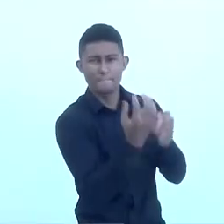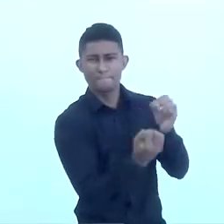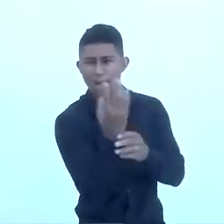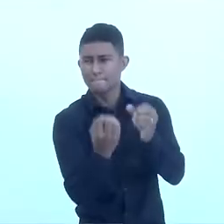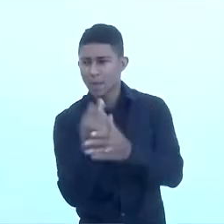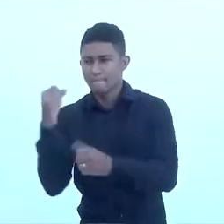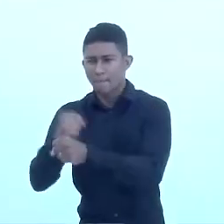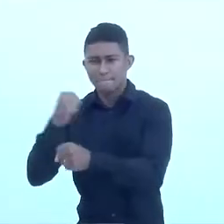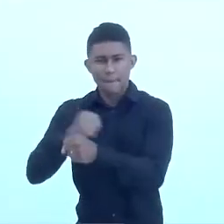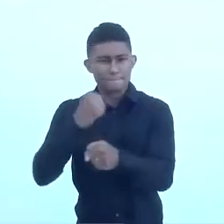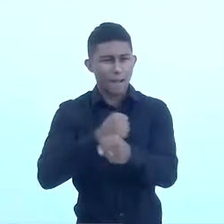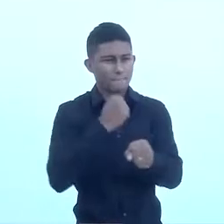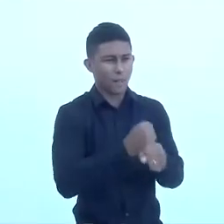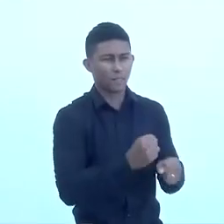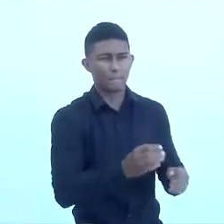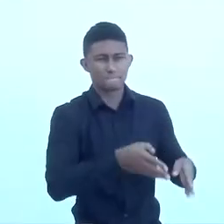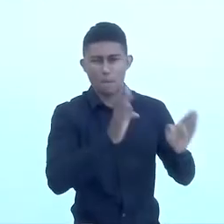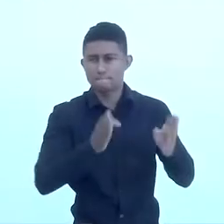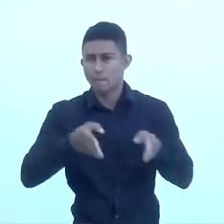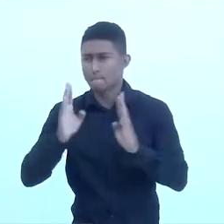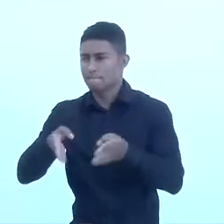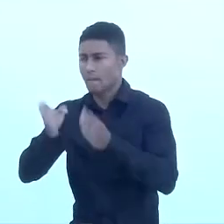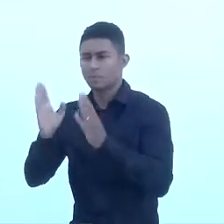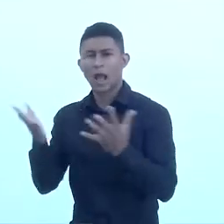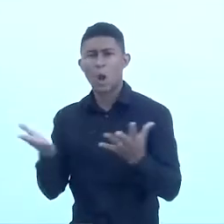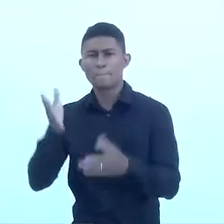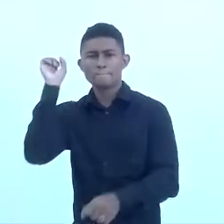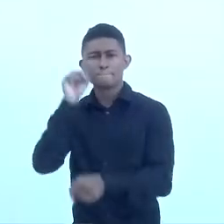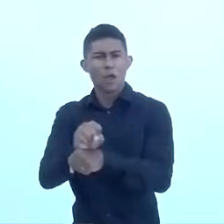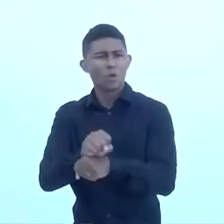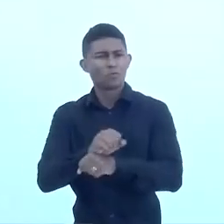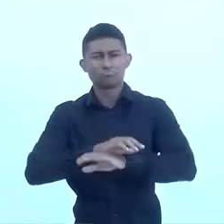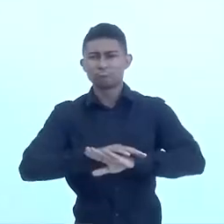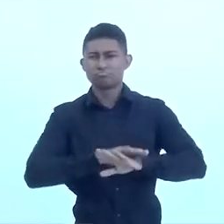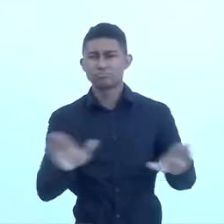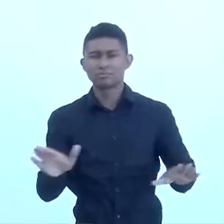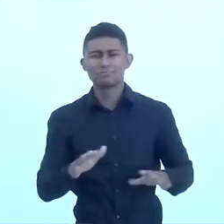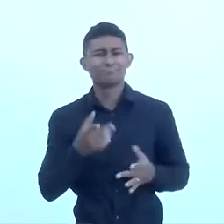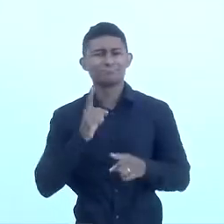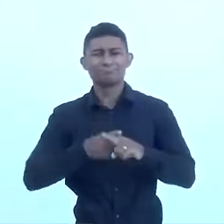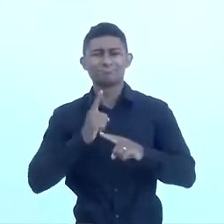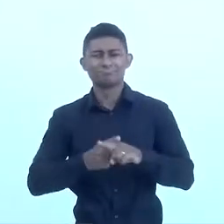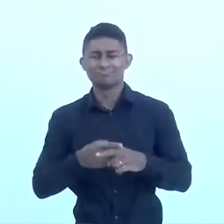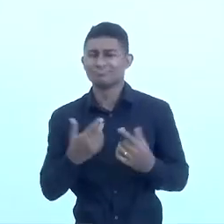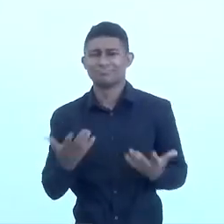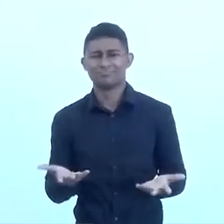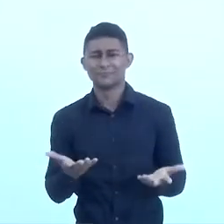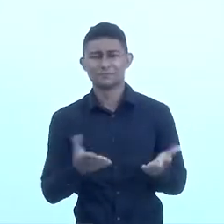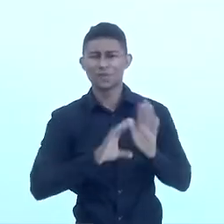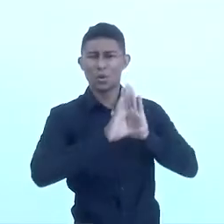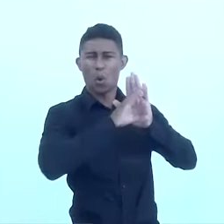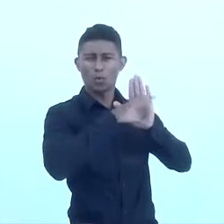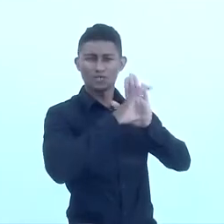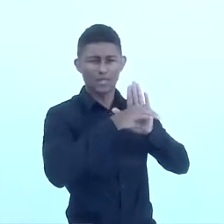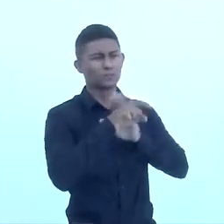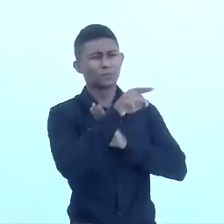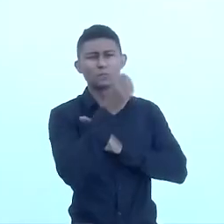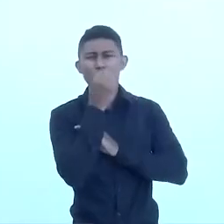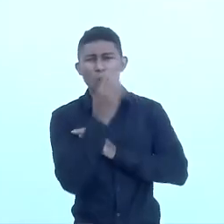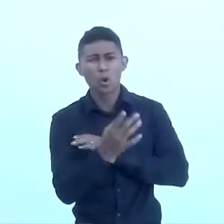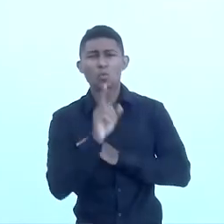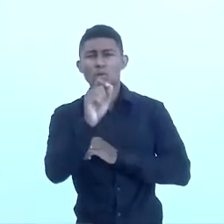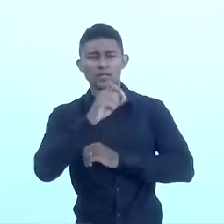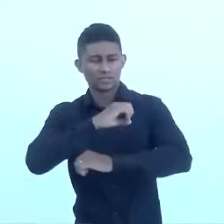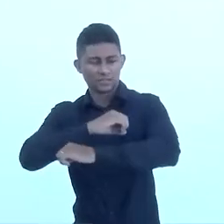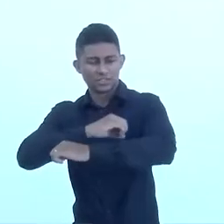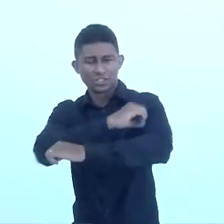que eram moldados, né? Puxa, ninguém fez mais nada depois daquilo. E aquele conceito dos CIEPs de